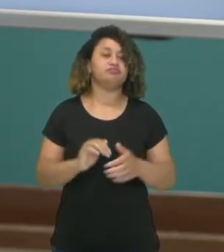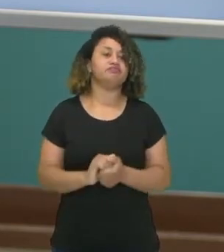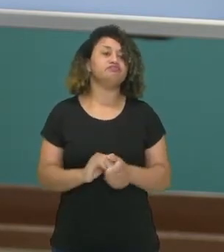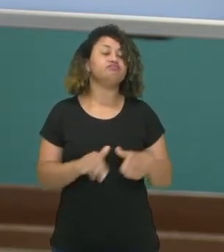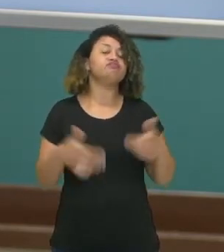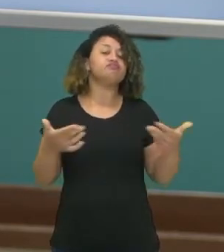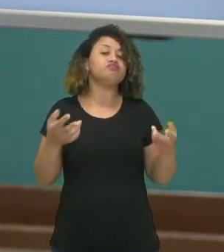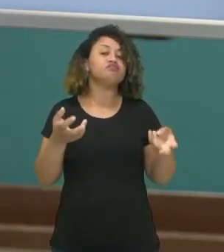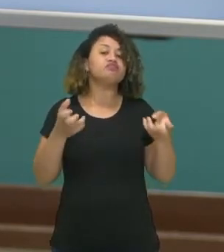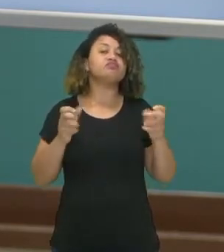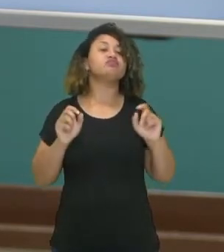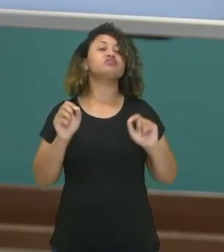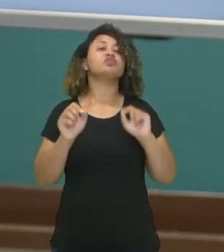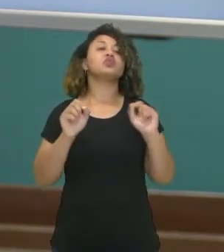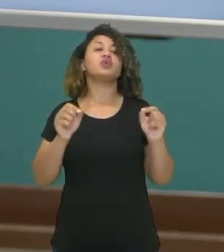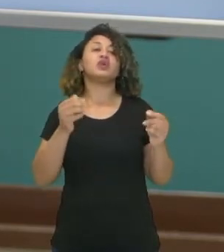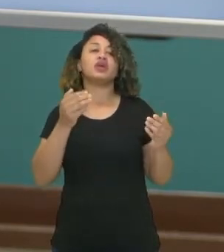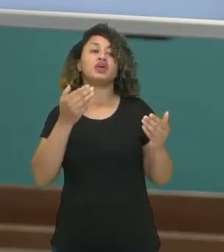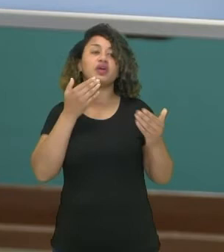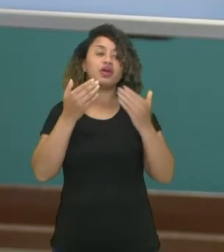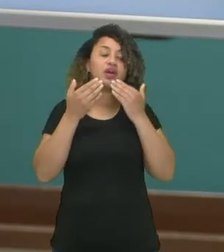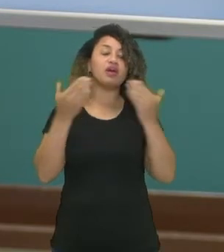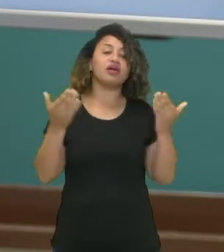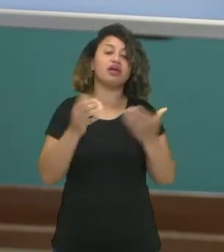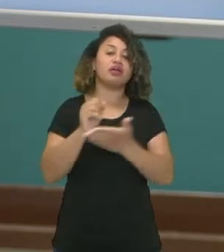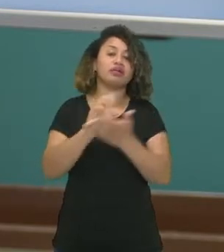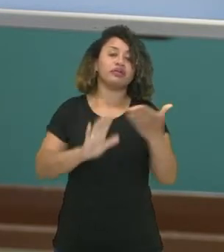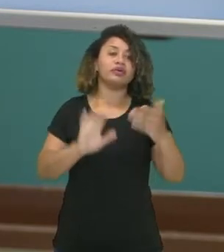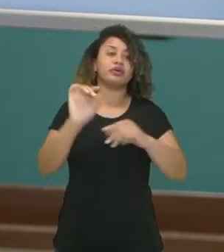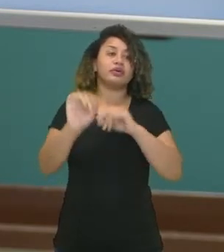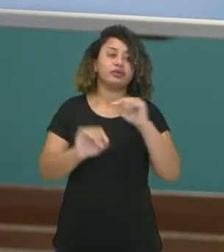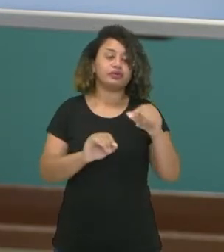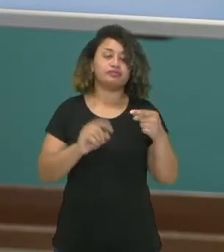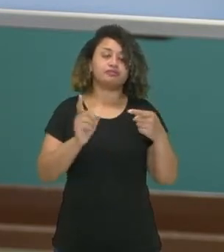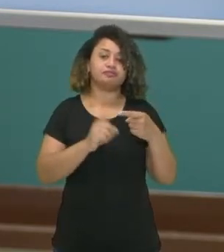olha só o que ele está pedindo no praticando